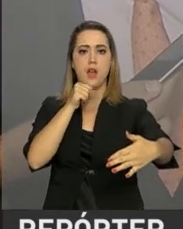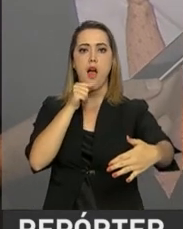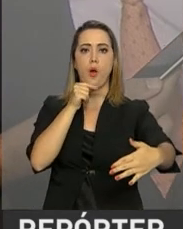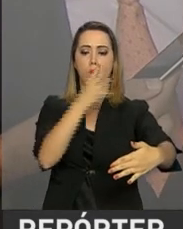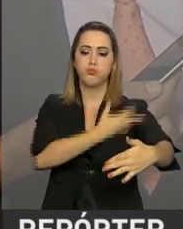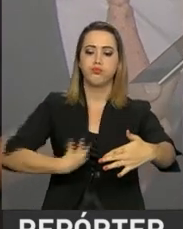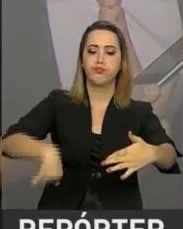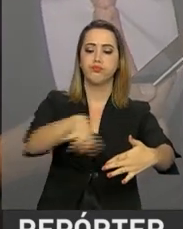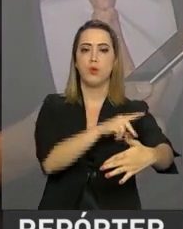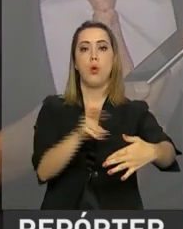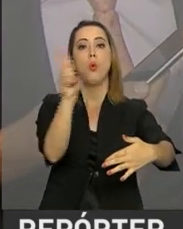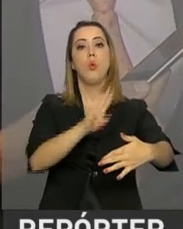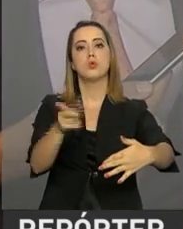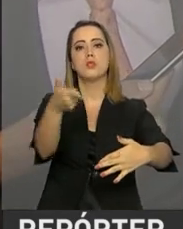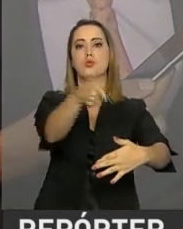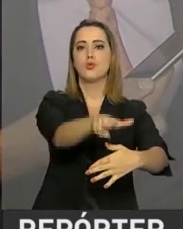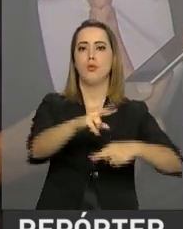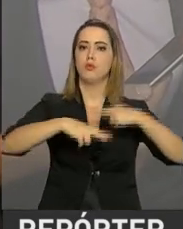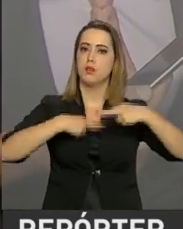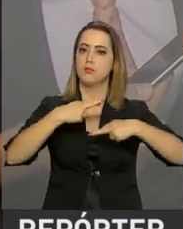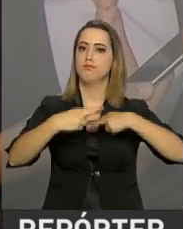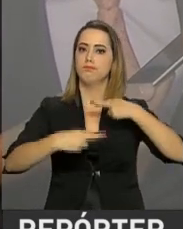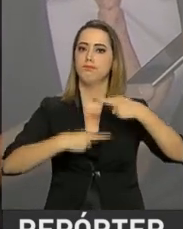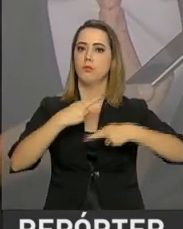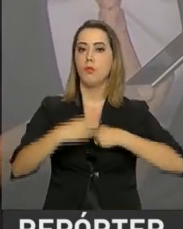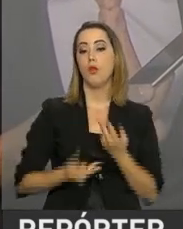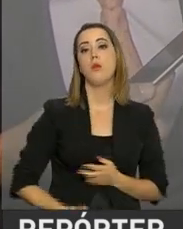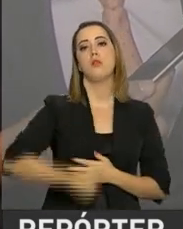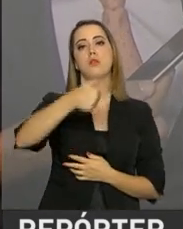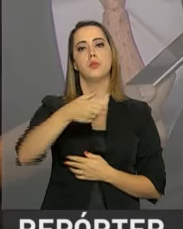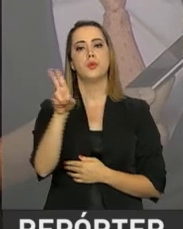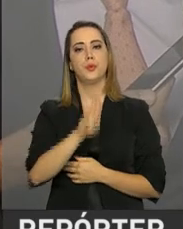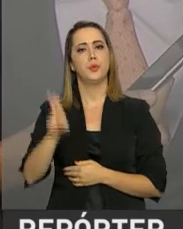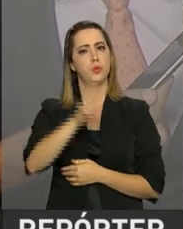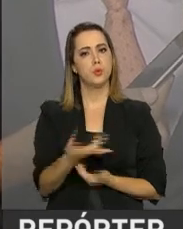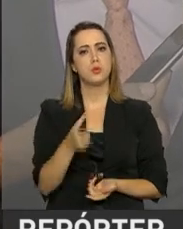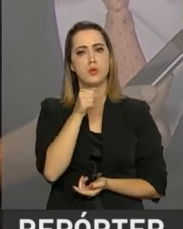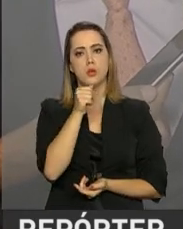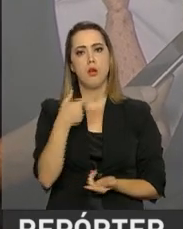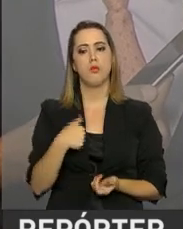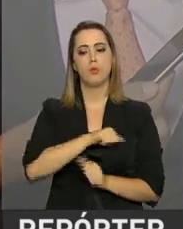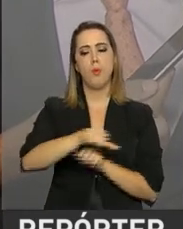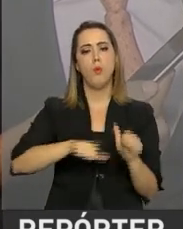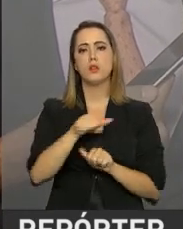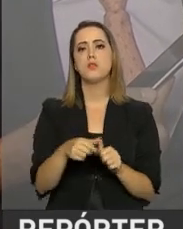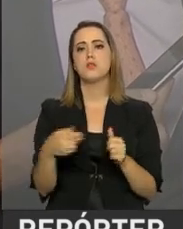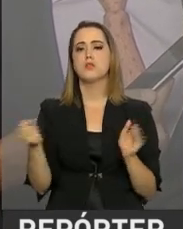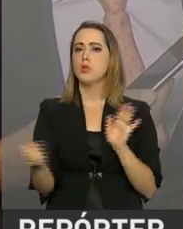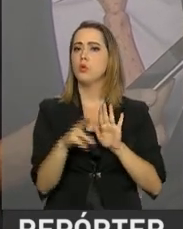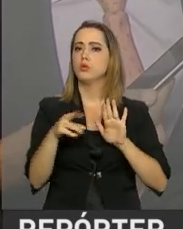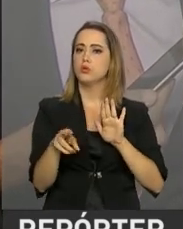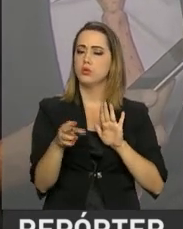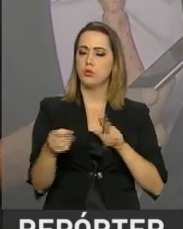o reuso da água ea melhoria da eficiência do uso da água com alterações simples